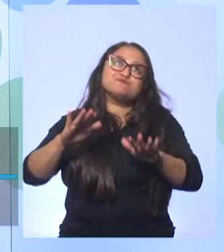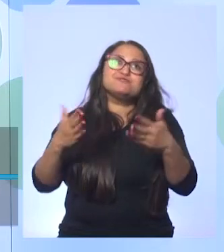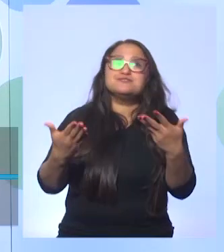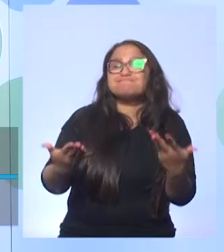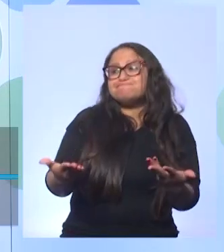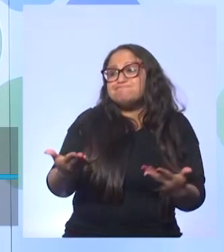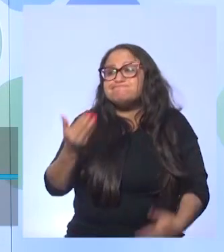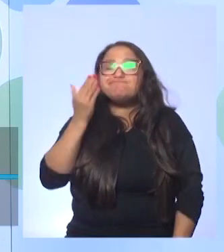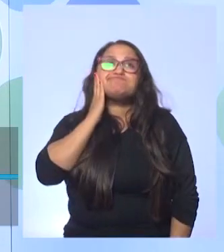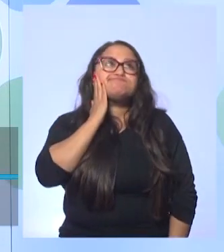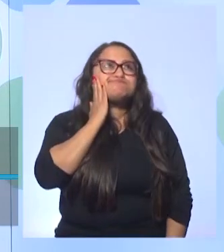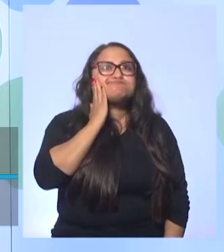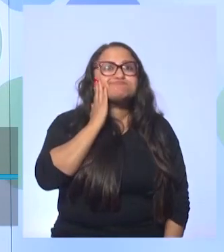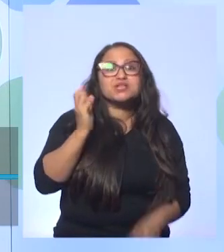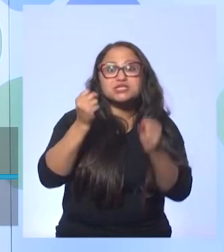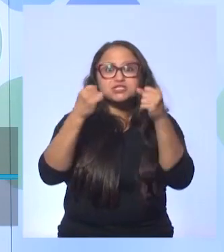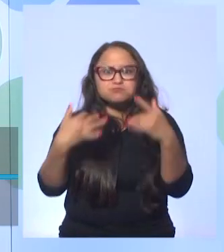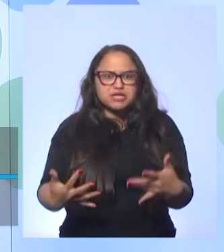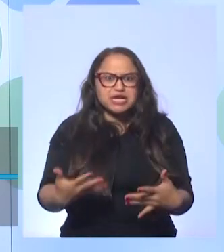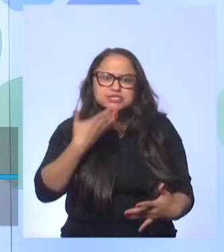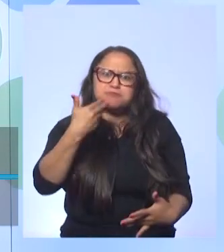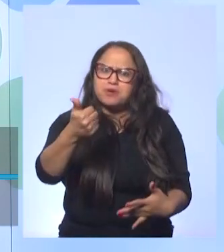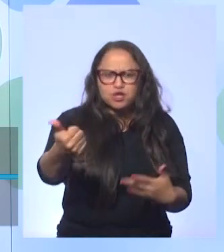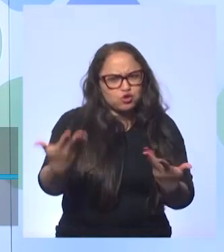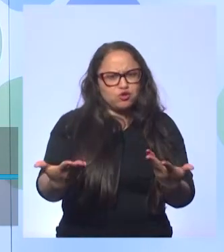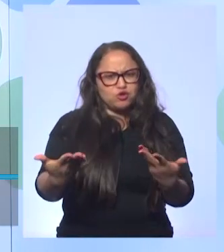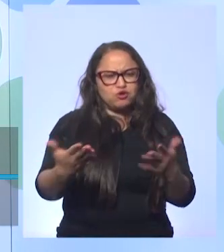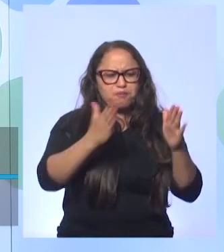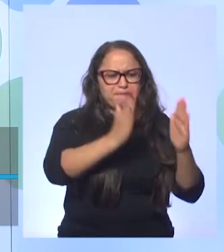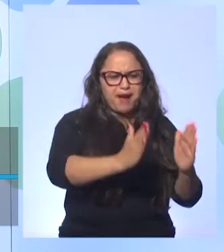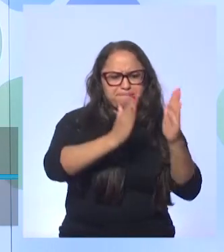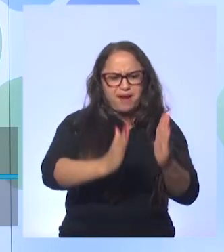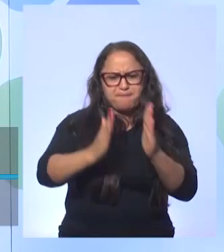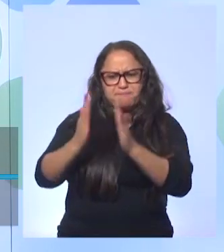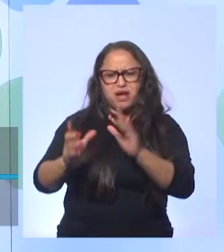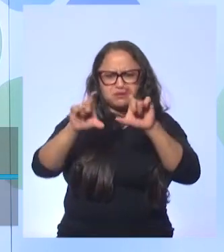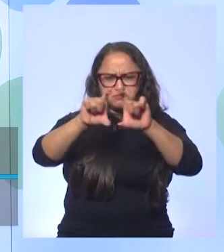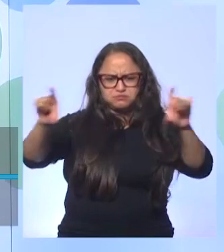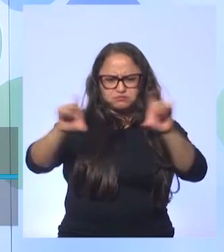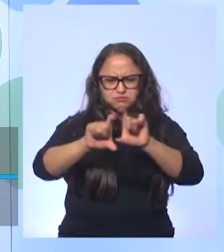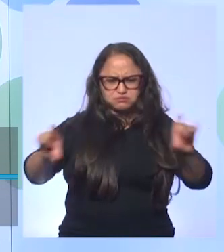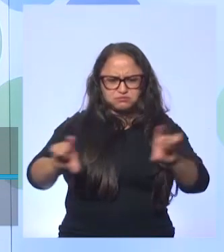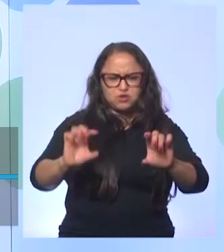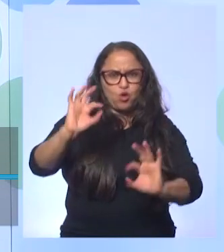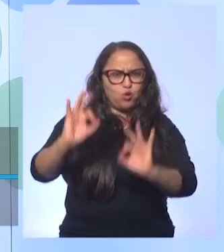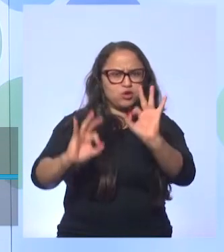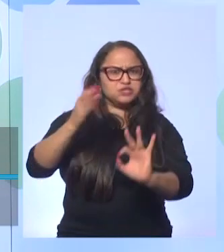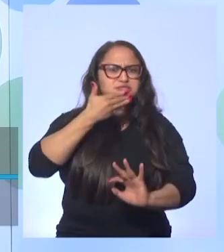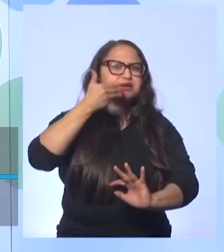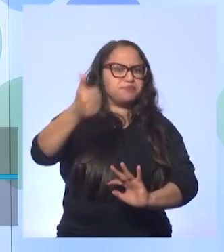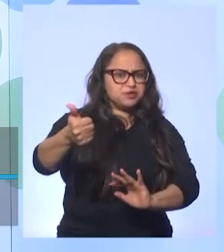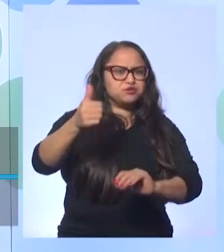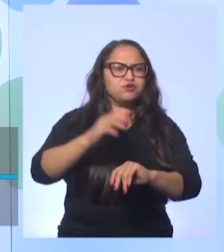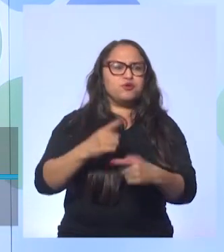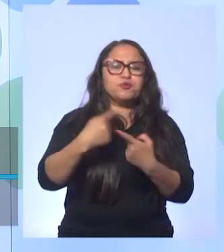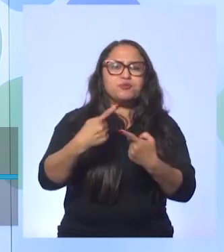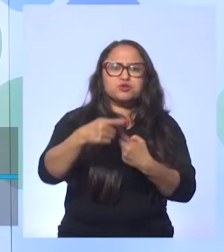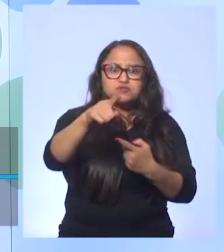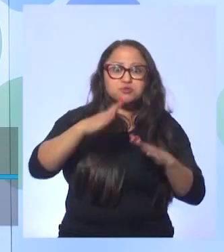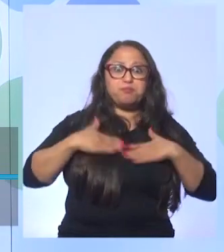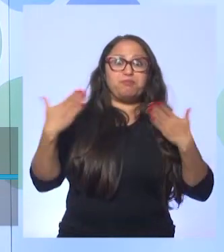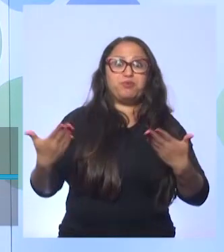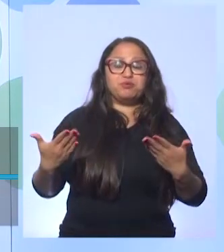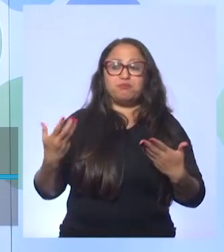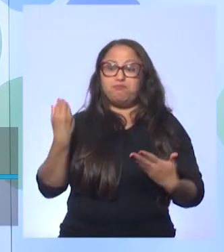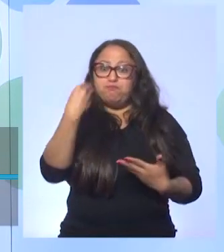eu fosse falasse com mais profundidade, separasse em parágrafos, né, organizasse melhor a minha fala, porque você perguntou de surpresa, eu fui